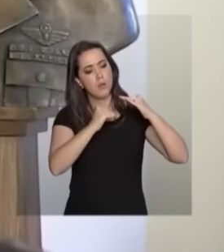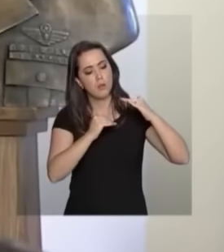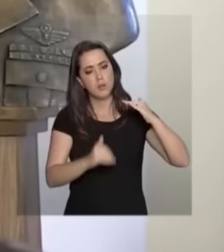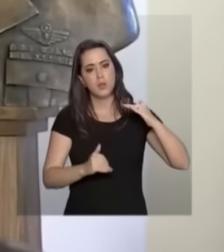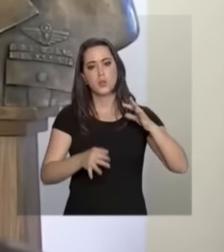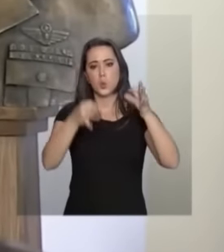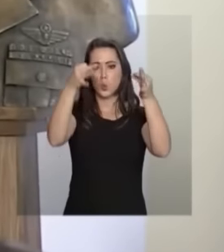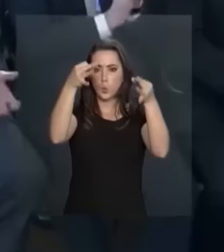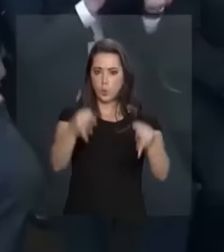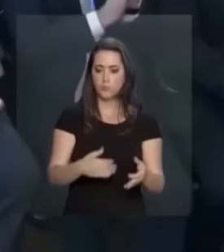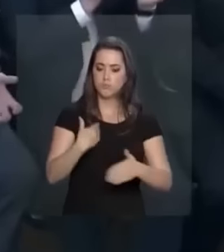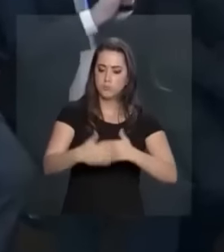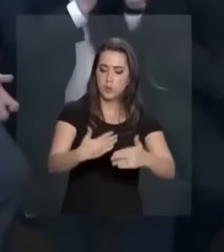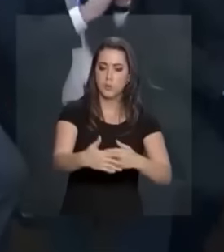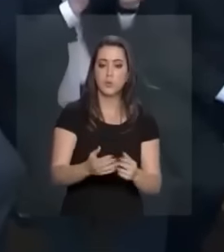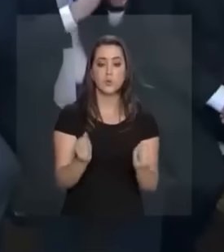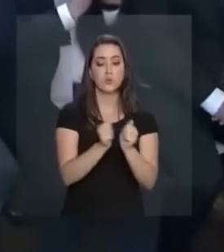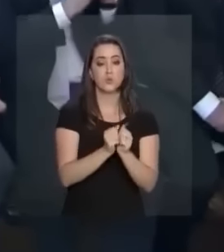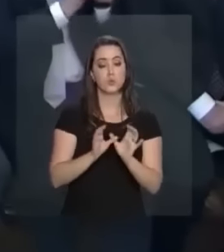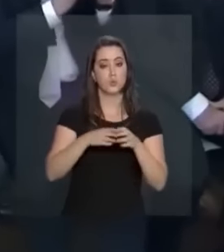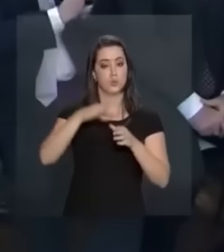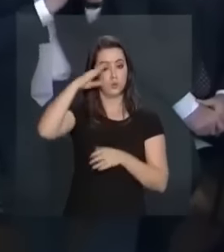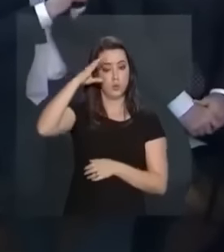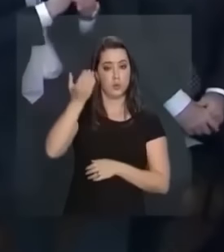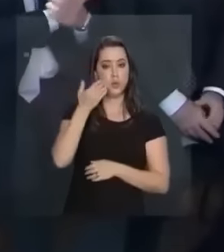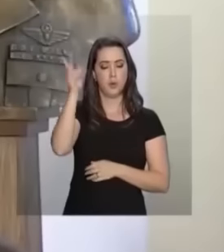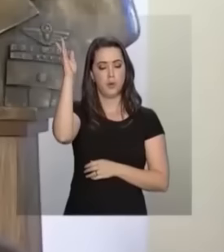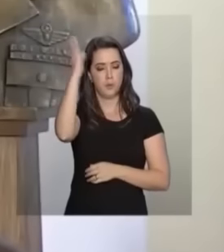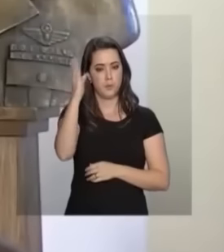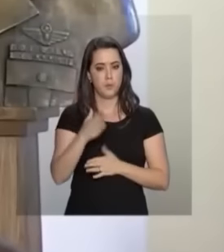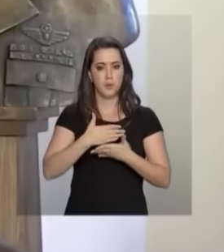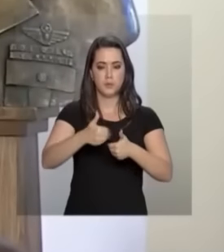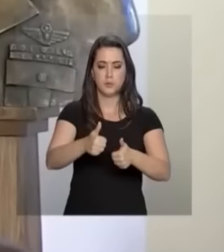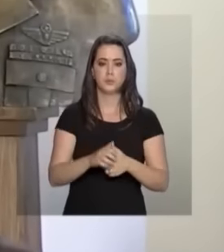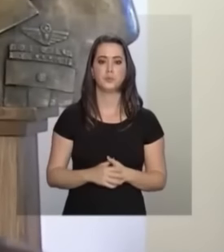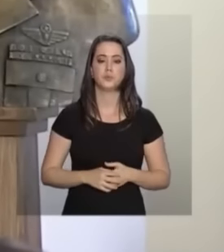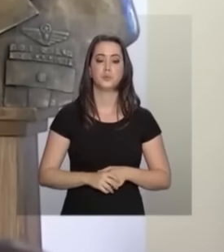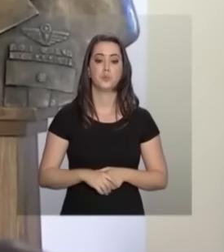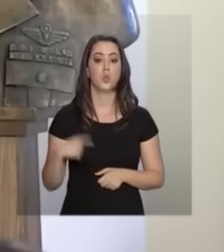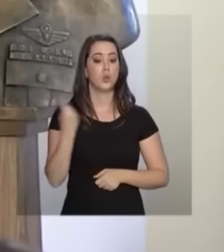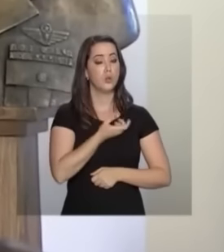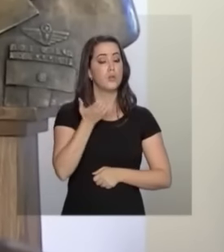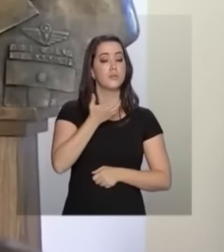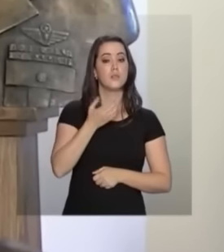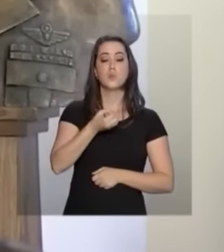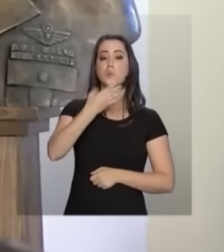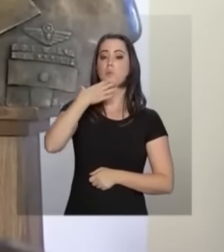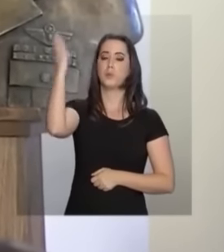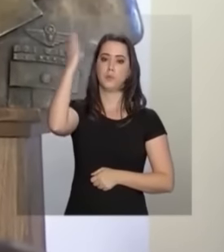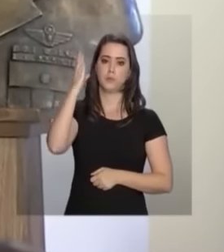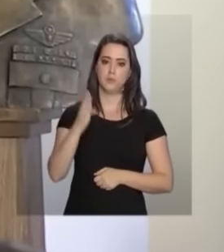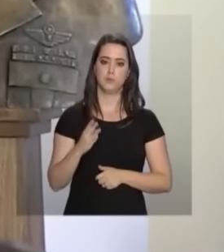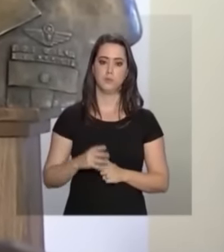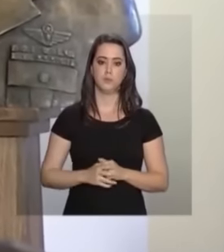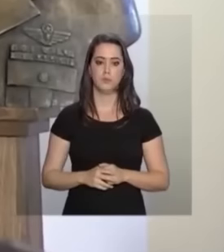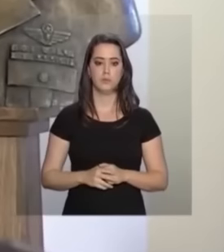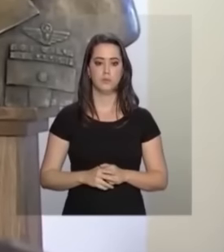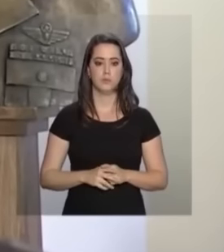três crimes né a tentativa de abolição do Estado democrático a tentativa de golpe de estado e uma associação